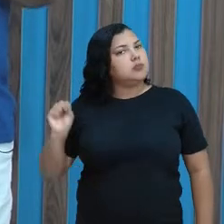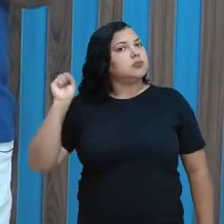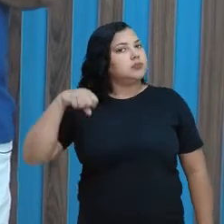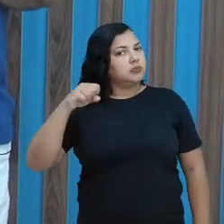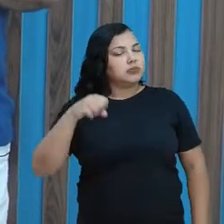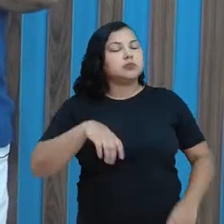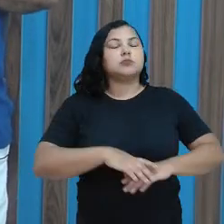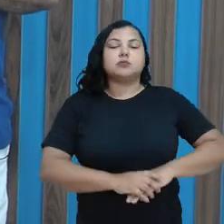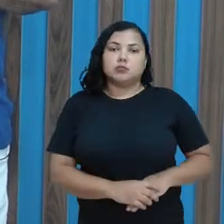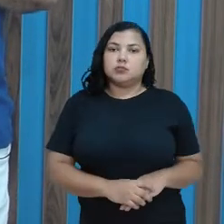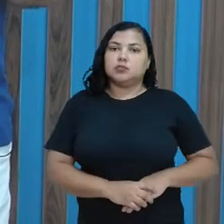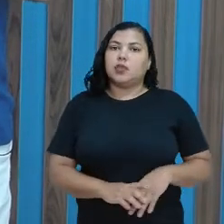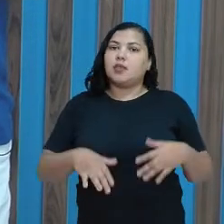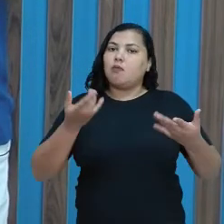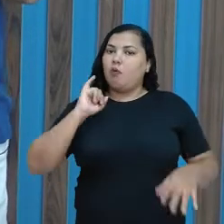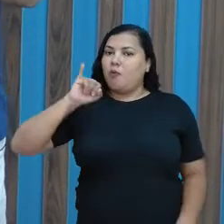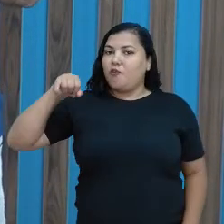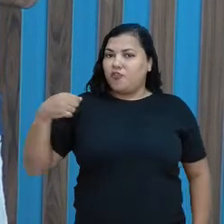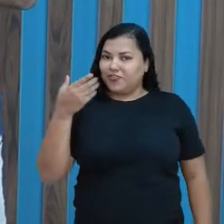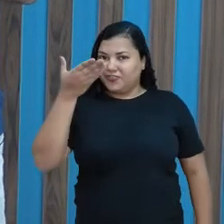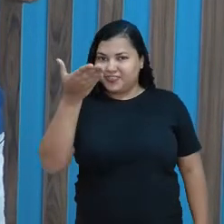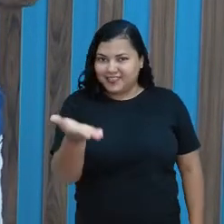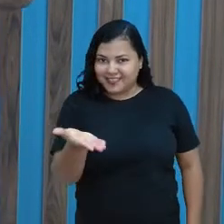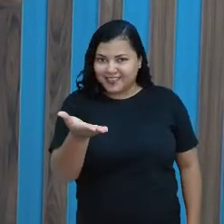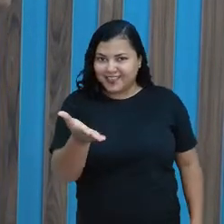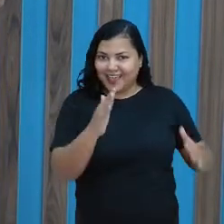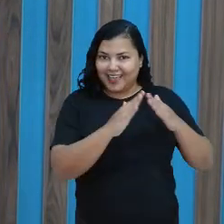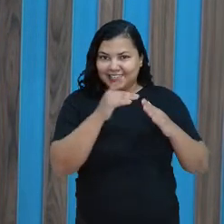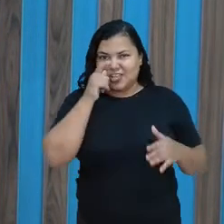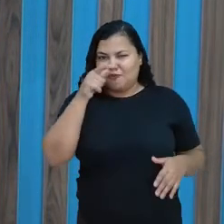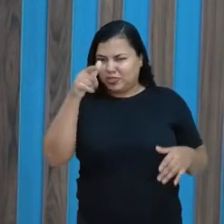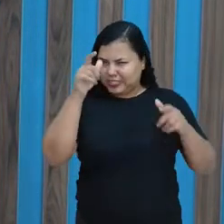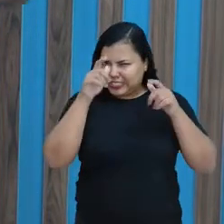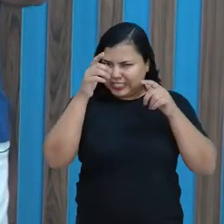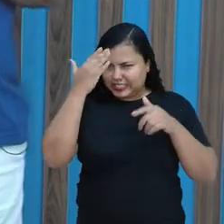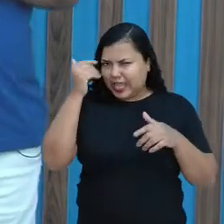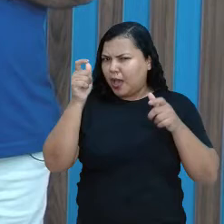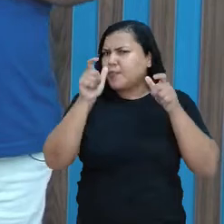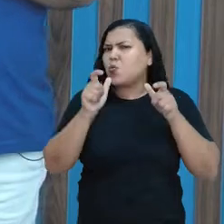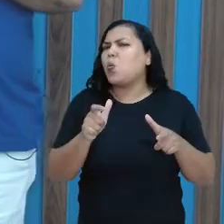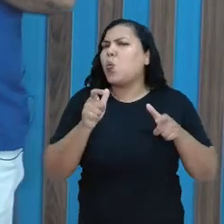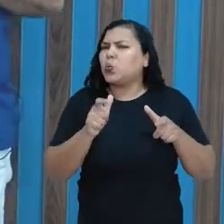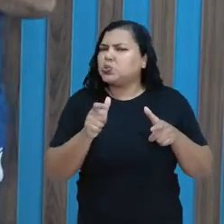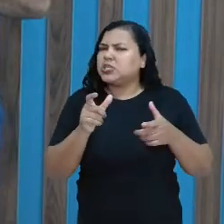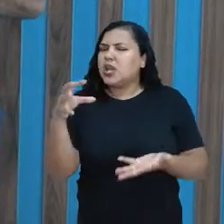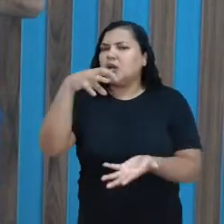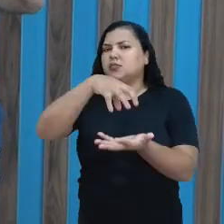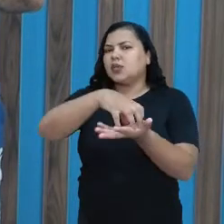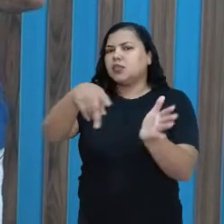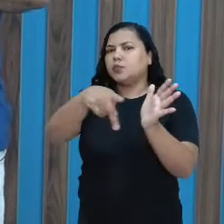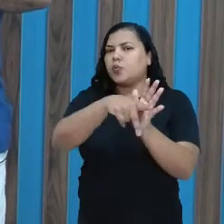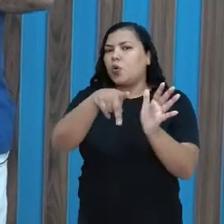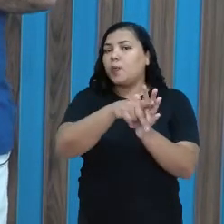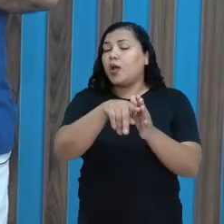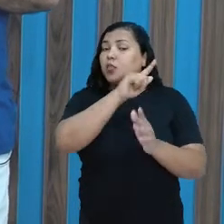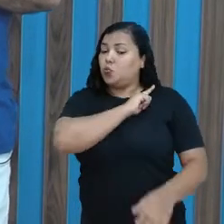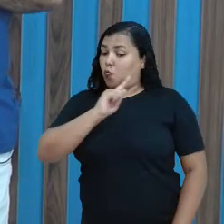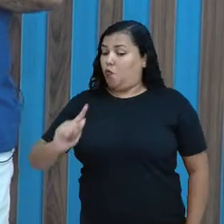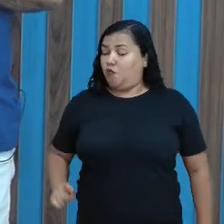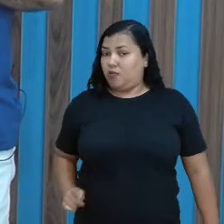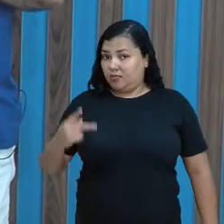Então, aproveita aí você que está em casa, você sabe onde é que fica a sede do governo estadual, né, de Pernambuco?